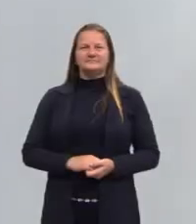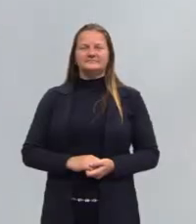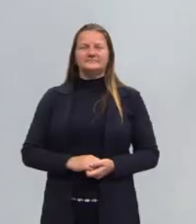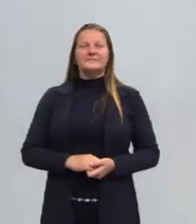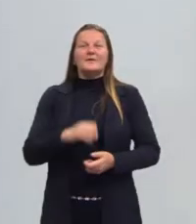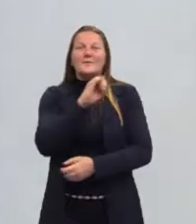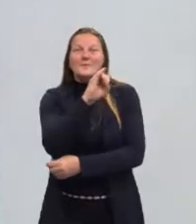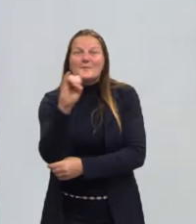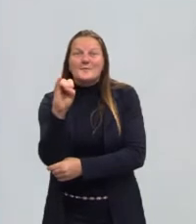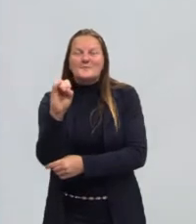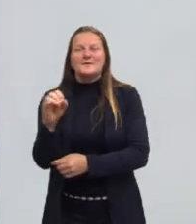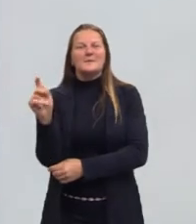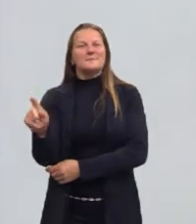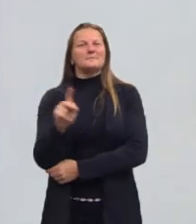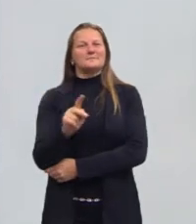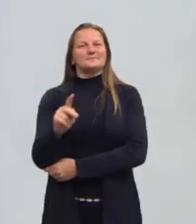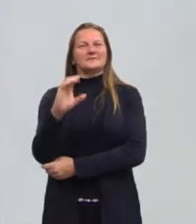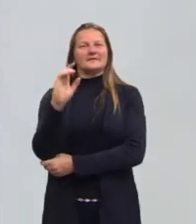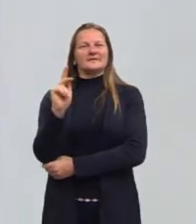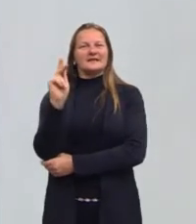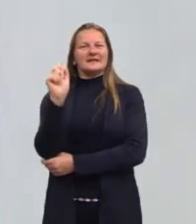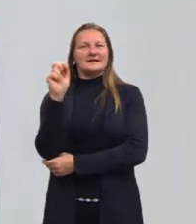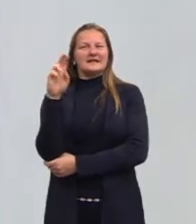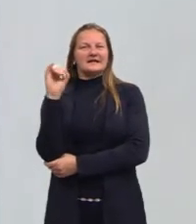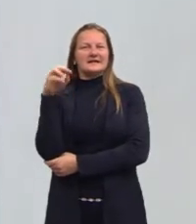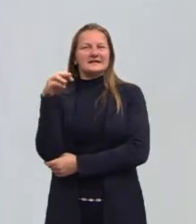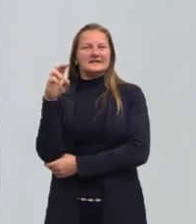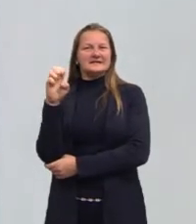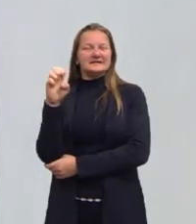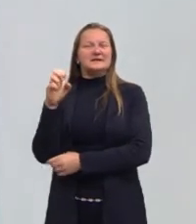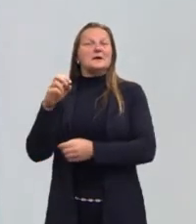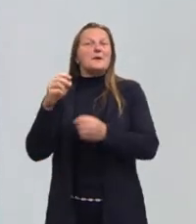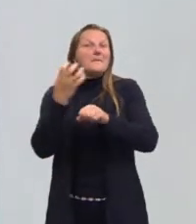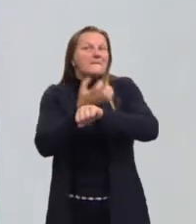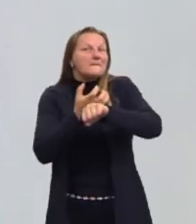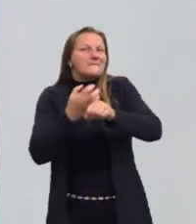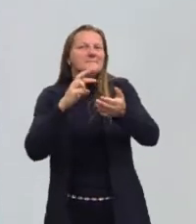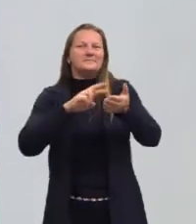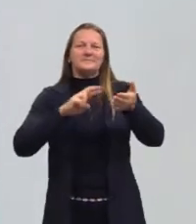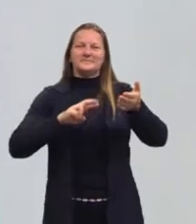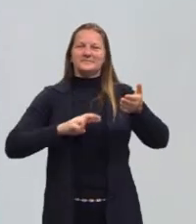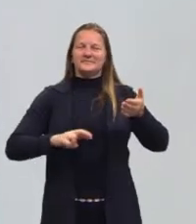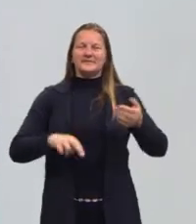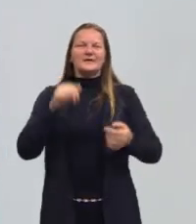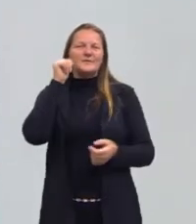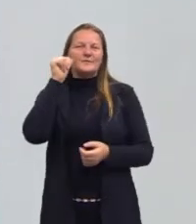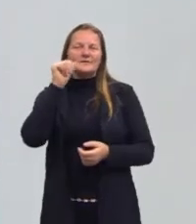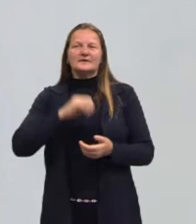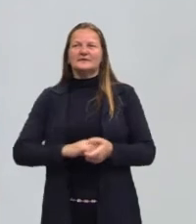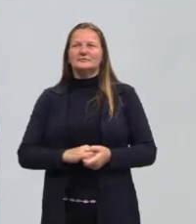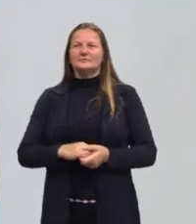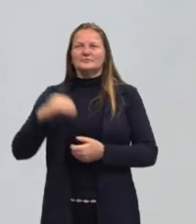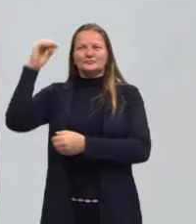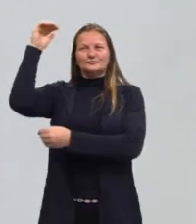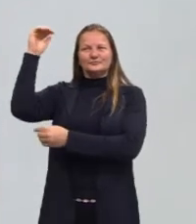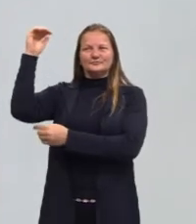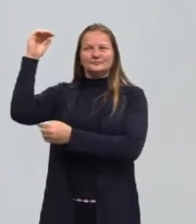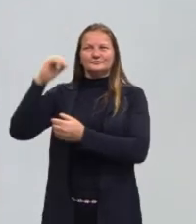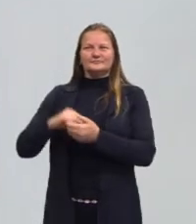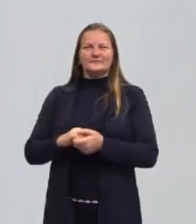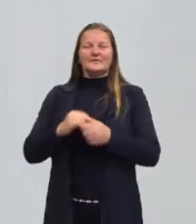Olá eu sou a professora Karine bittenbender do componente de redação eu sou uma mulher de estatura mediana